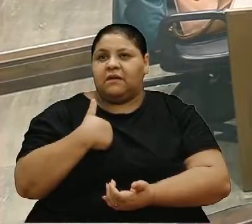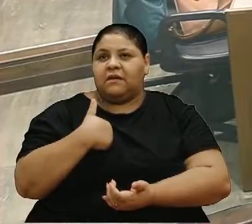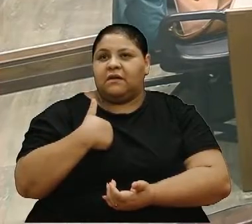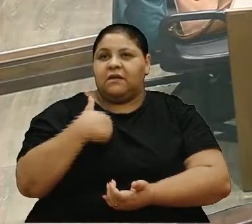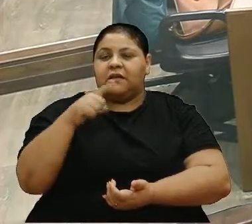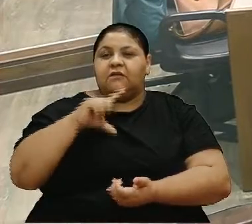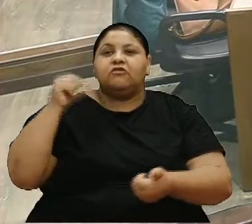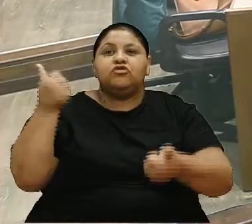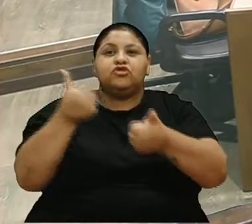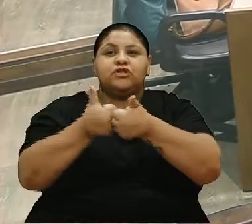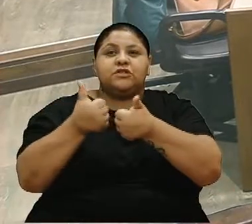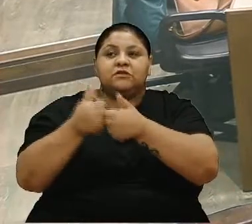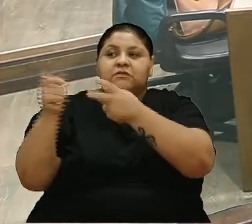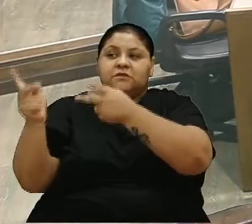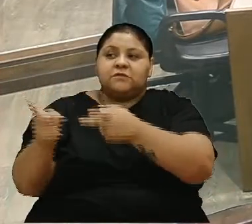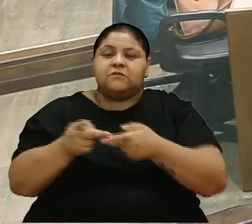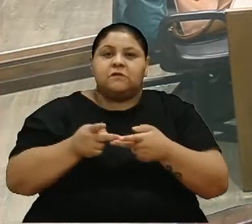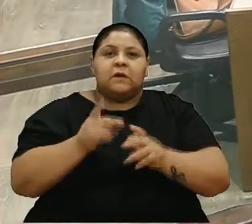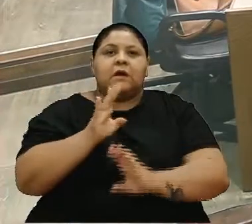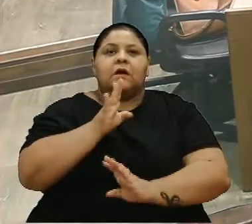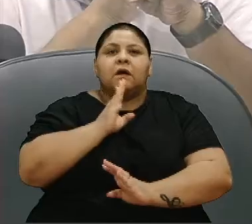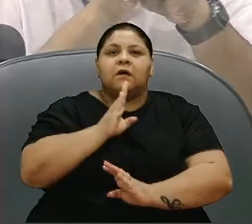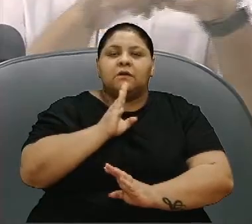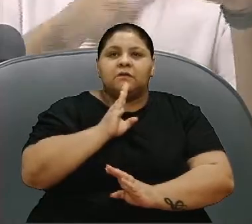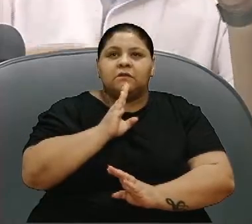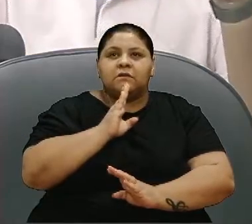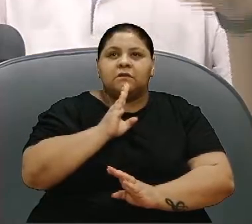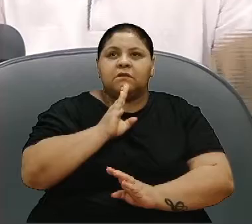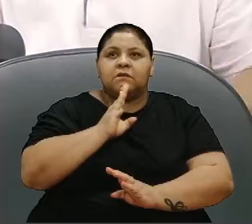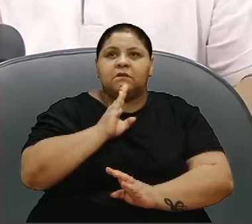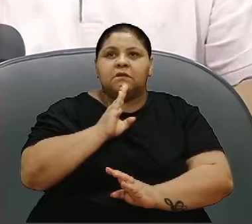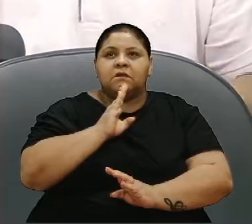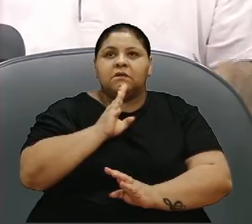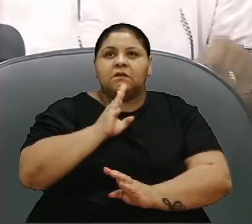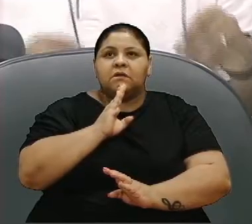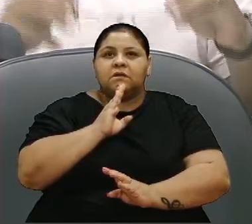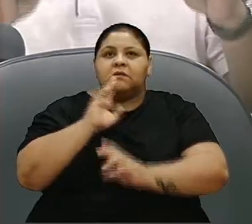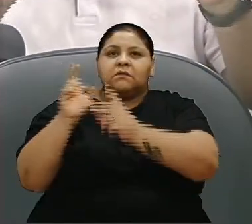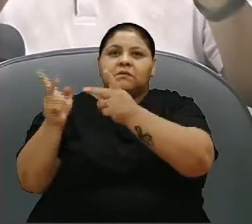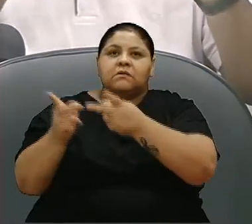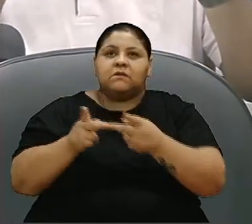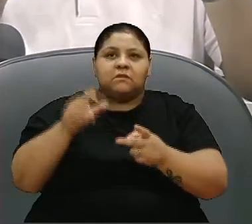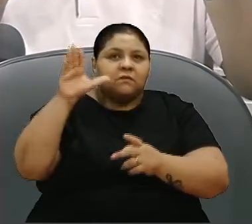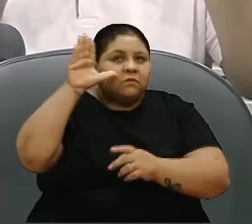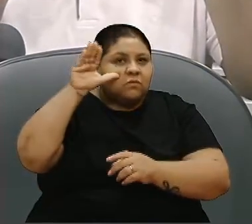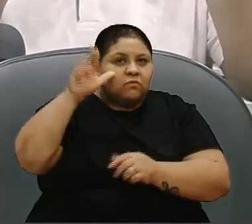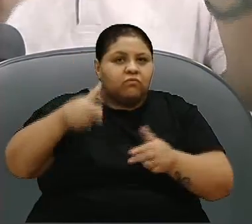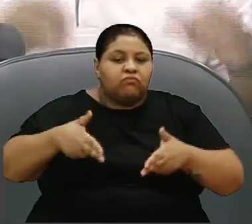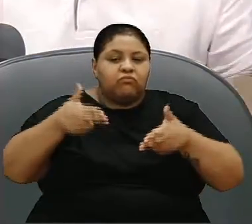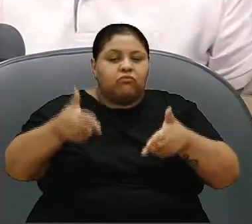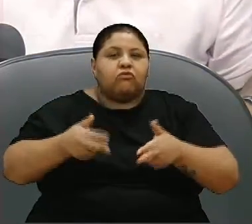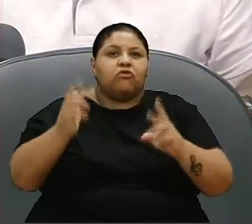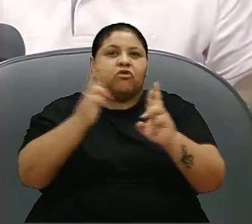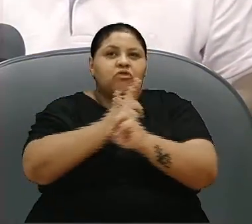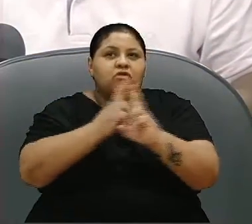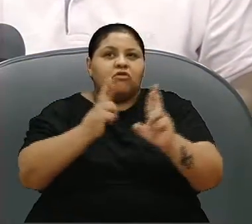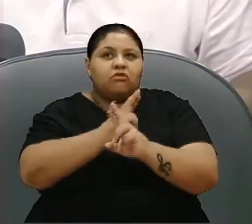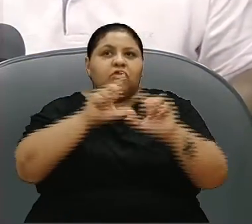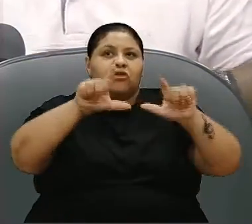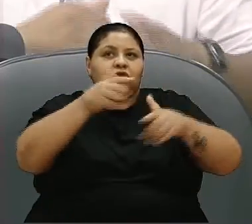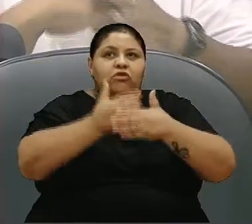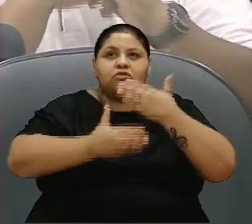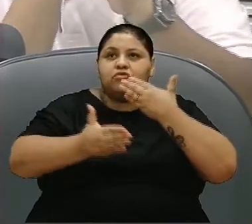esteve lá fazendo a visita e conhecendo, estive presente fazendo a vistoria no trem em relação ao espaço, tudo que